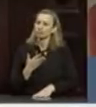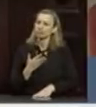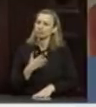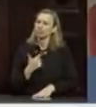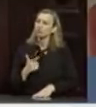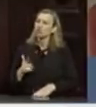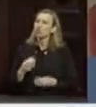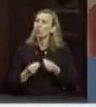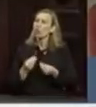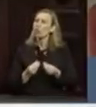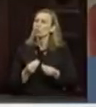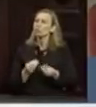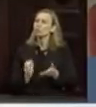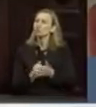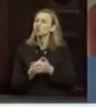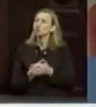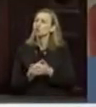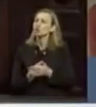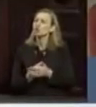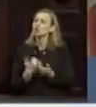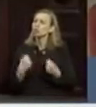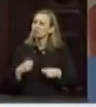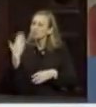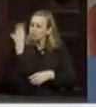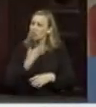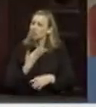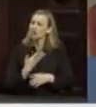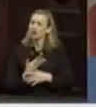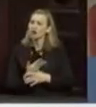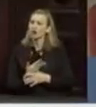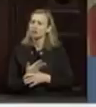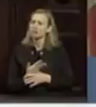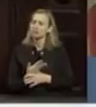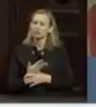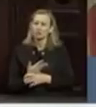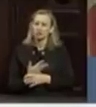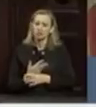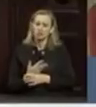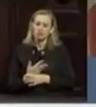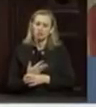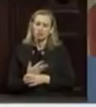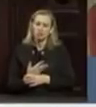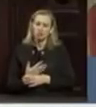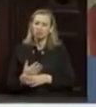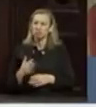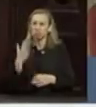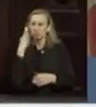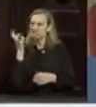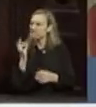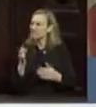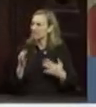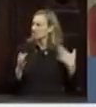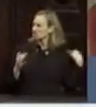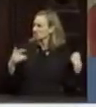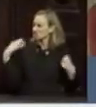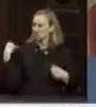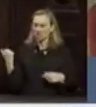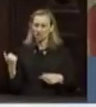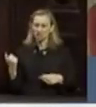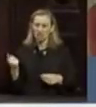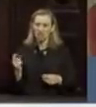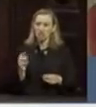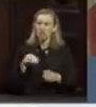ser desvendado. Porque todos nós, e não é um crime que separa a direita de esquerda. Quem vota